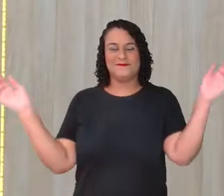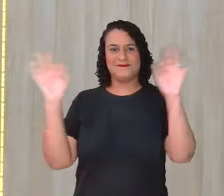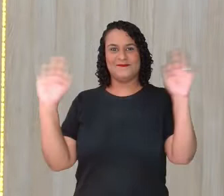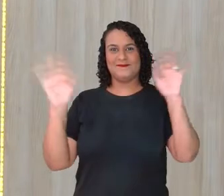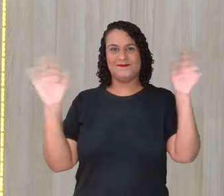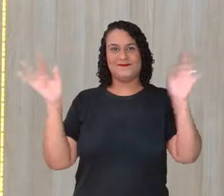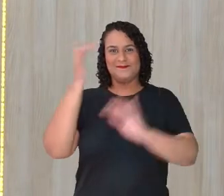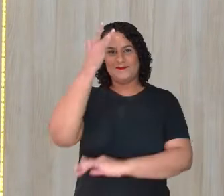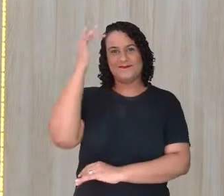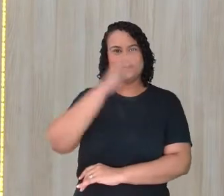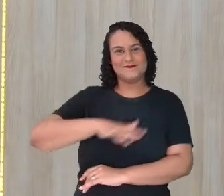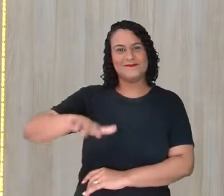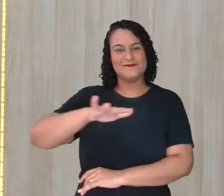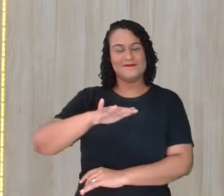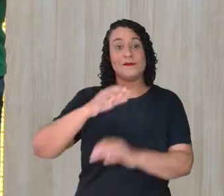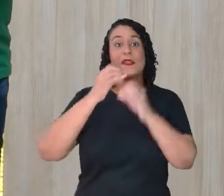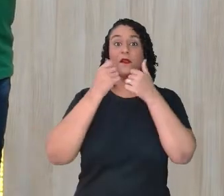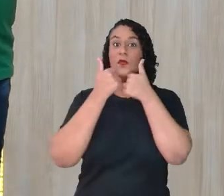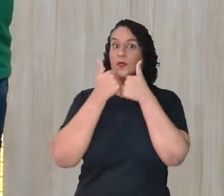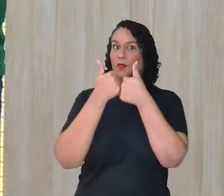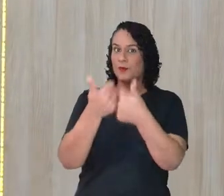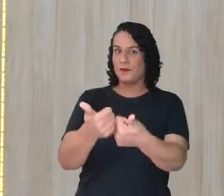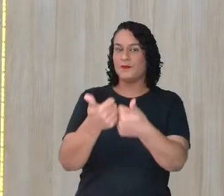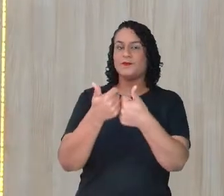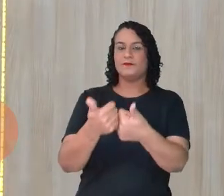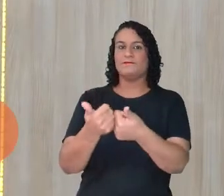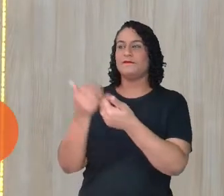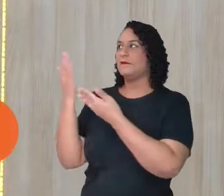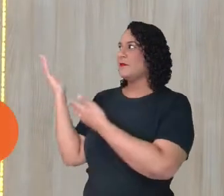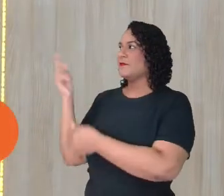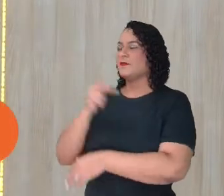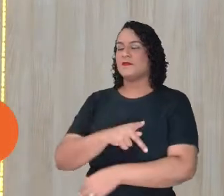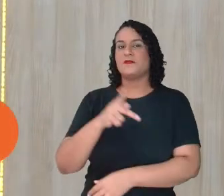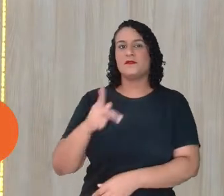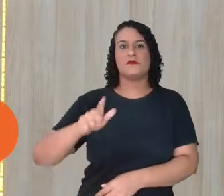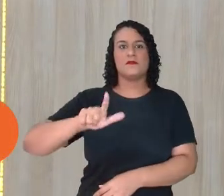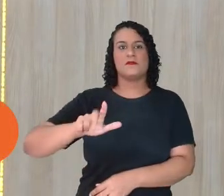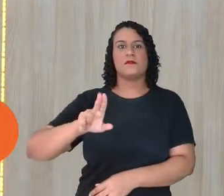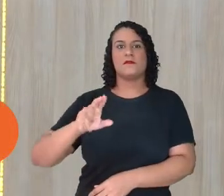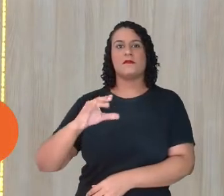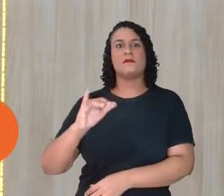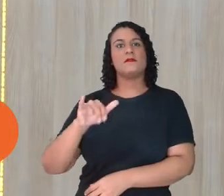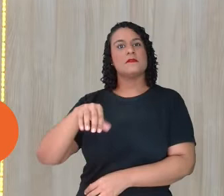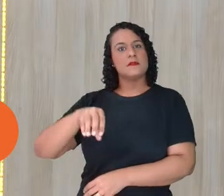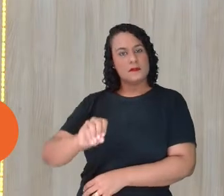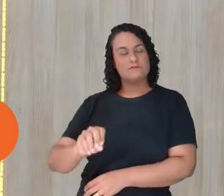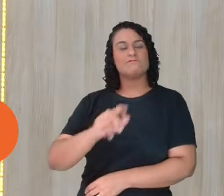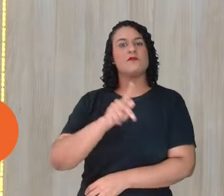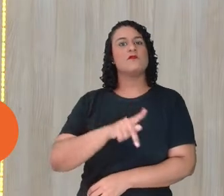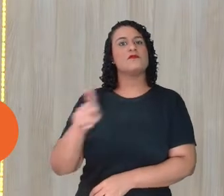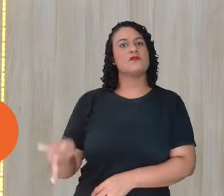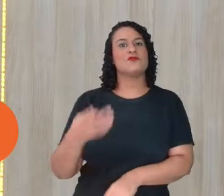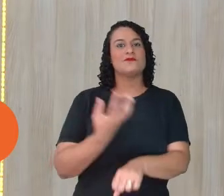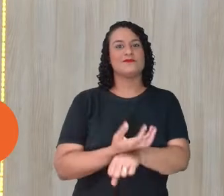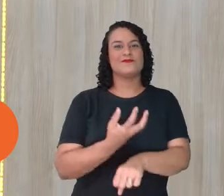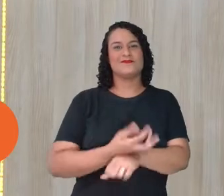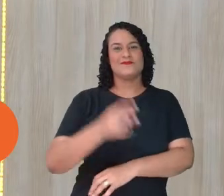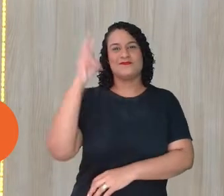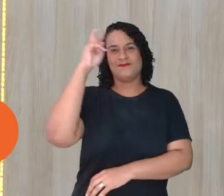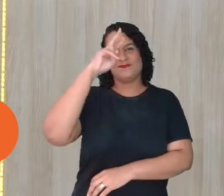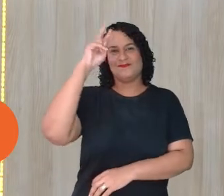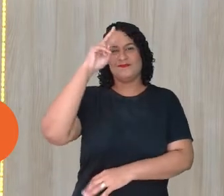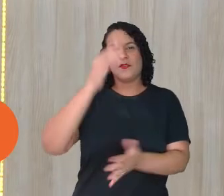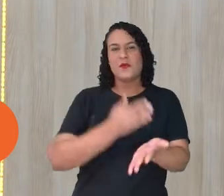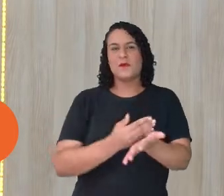Olá, pessoal, tudo bom com vocês? Sou o professor Luciano Júnior, professor de História. Nós vamos para mais uma